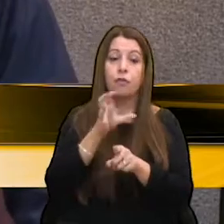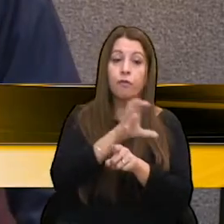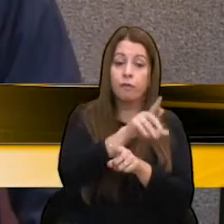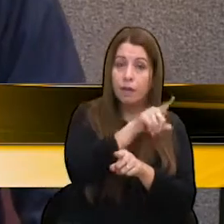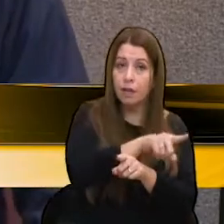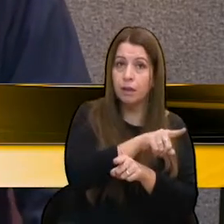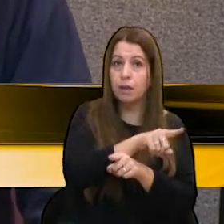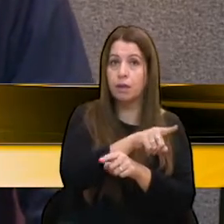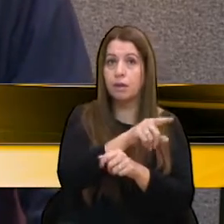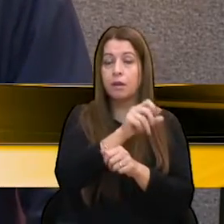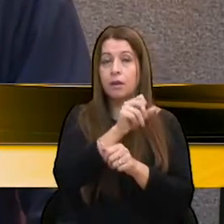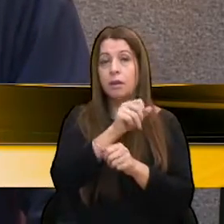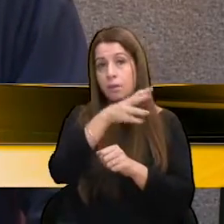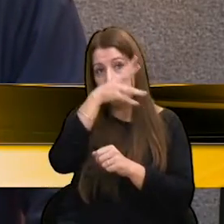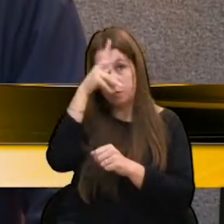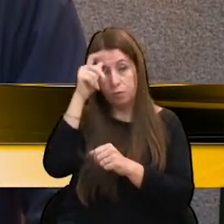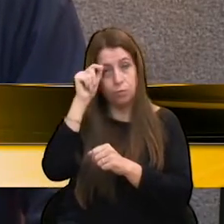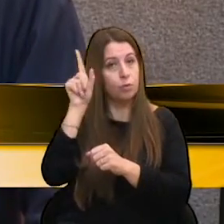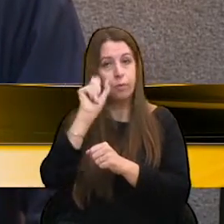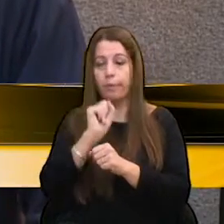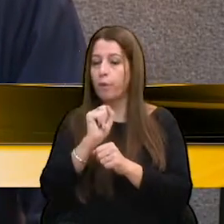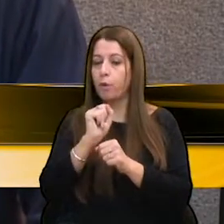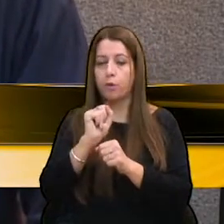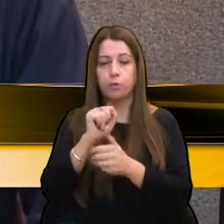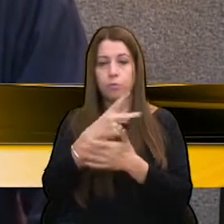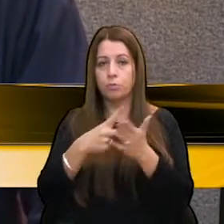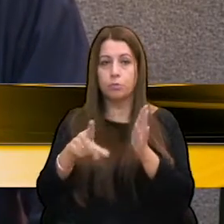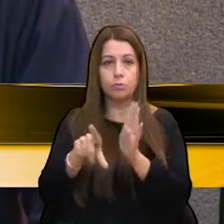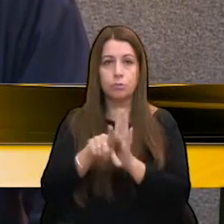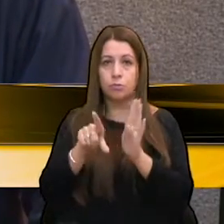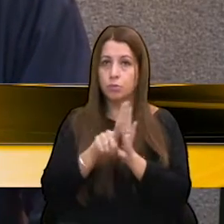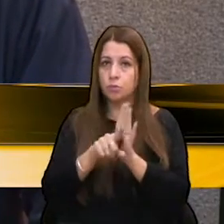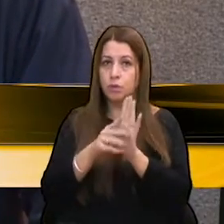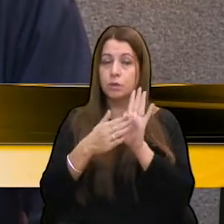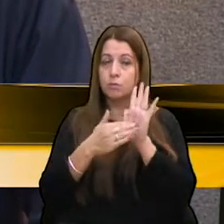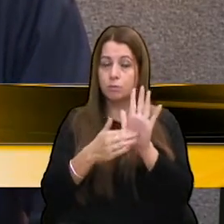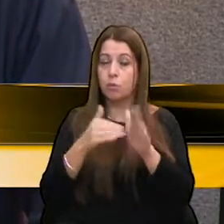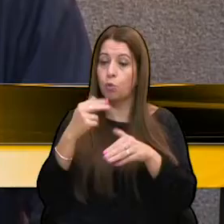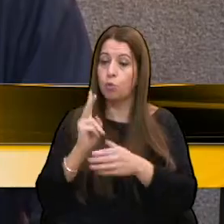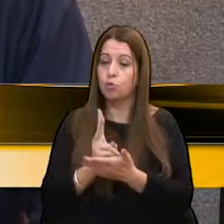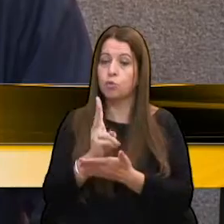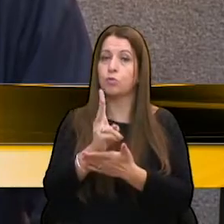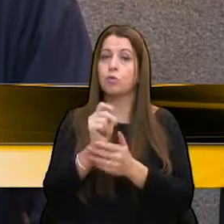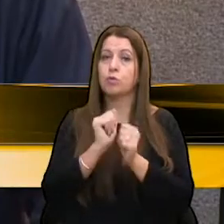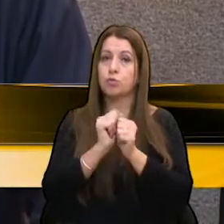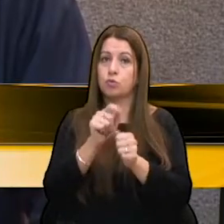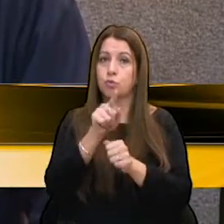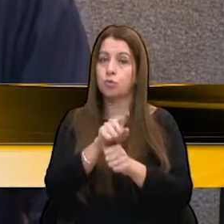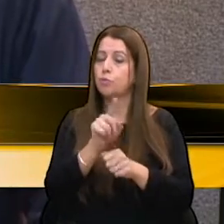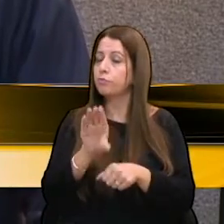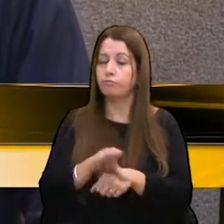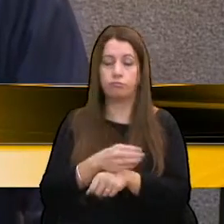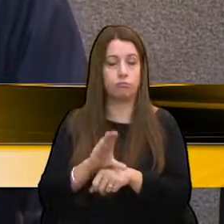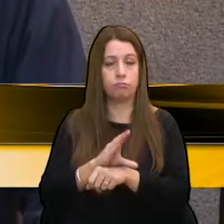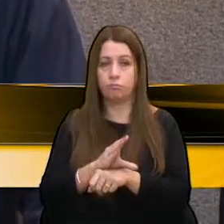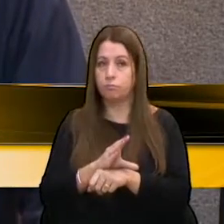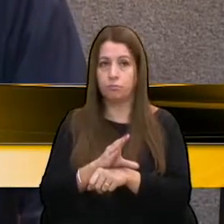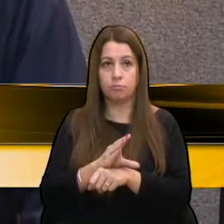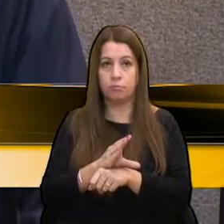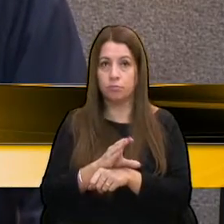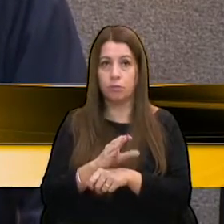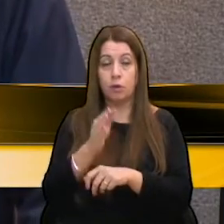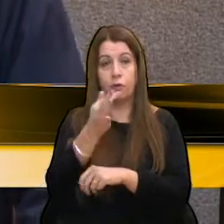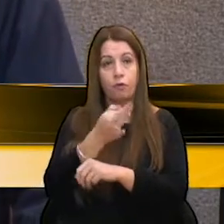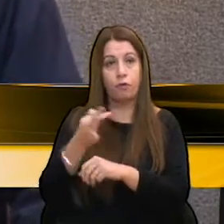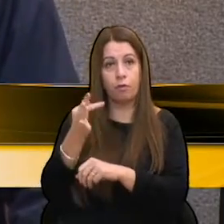seara privativa do Poder Executivo, não pode o projeto de lei em tela prosperar frente à flagrante inconstitucionalidade